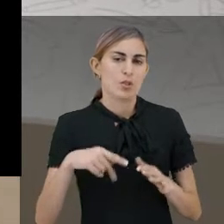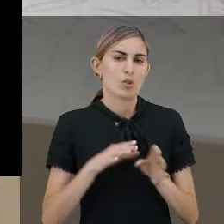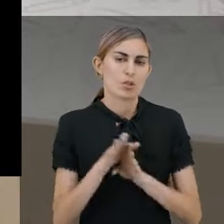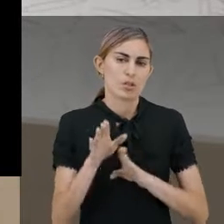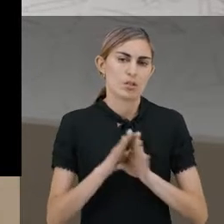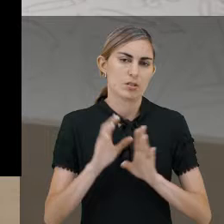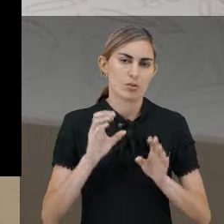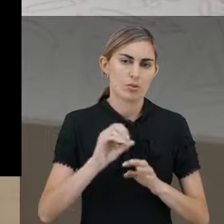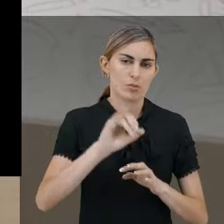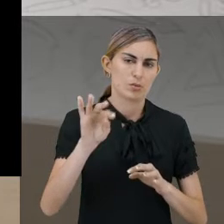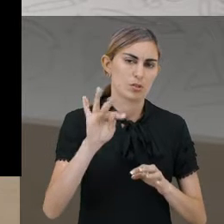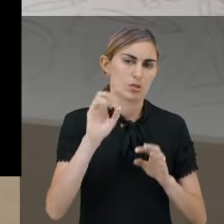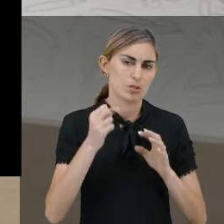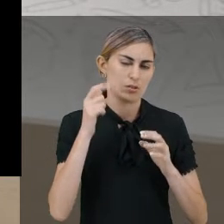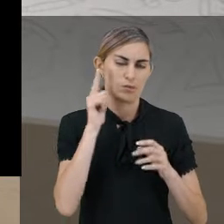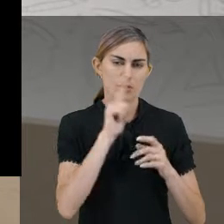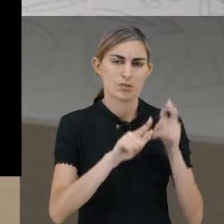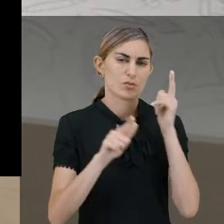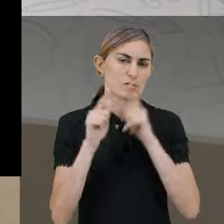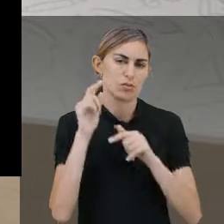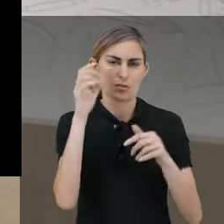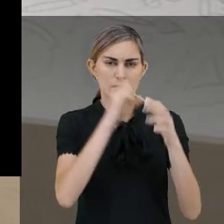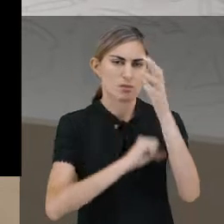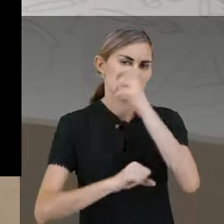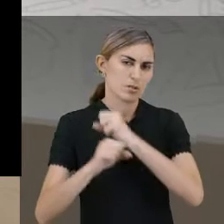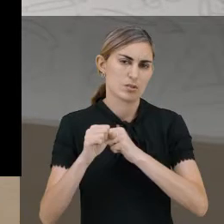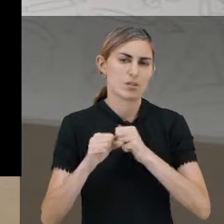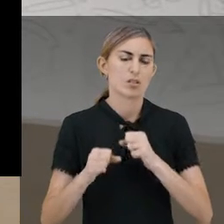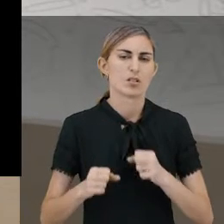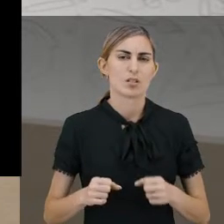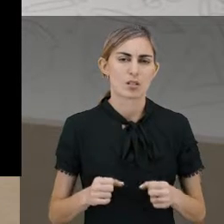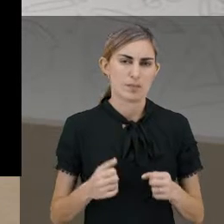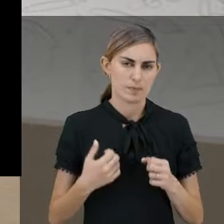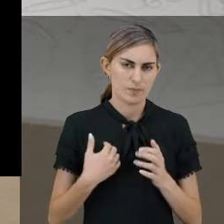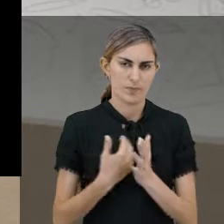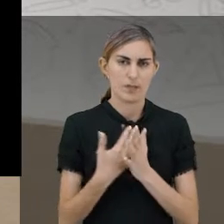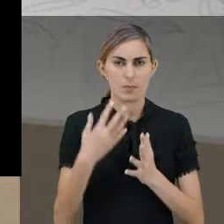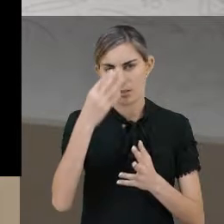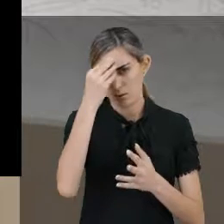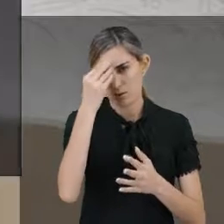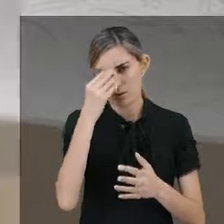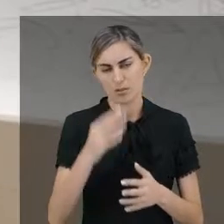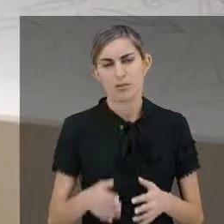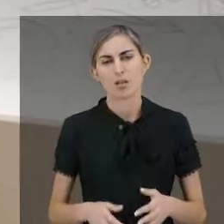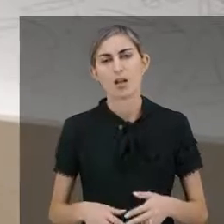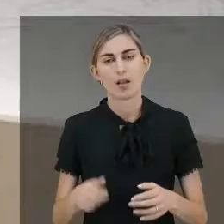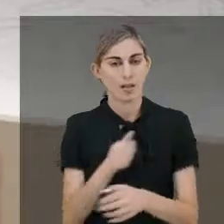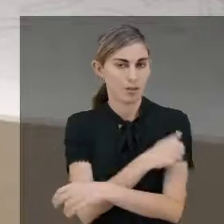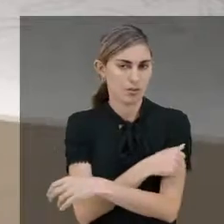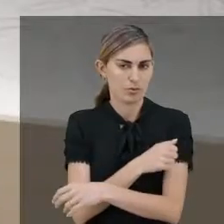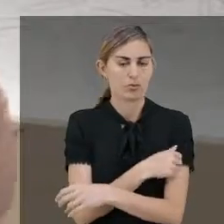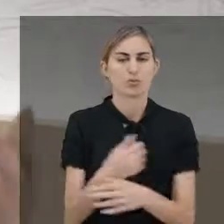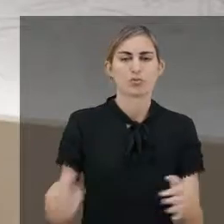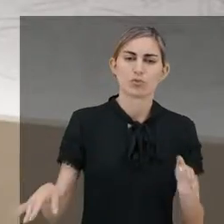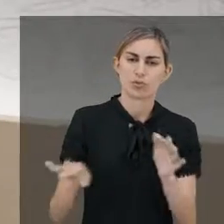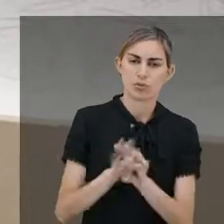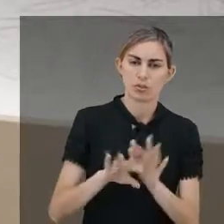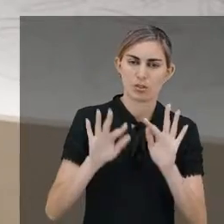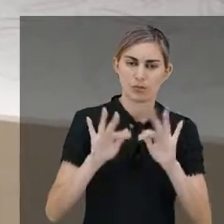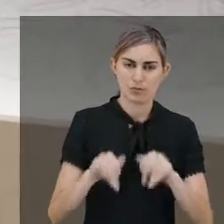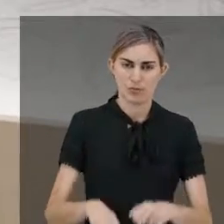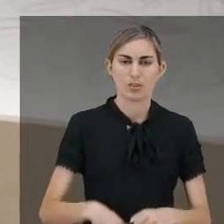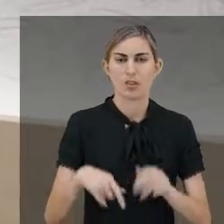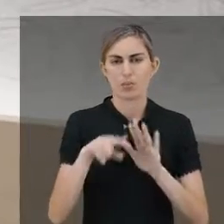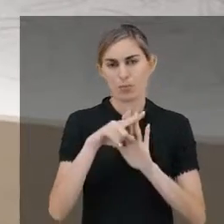a objetos para que vocês consigam aprender melhor e fixar mais o conhecimento. Alunos, chegamos ao final